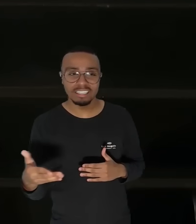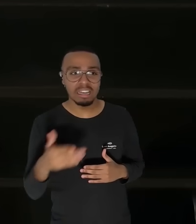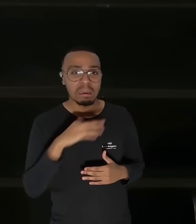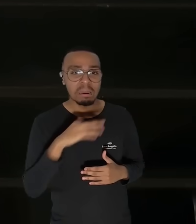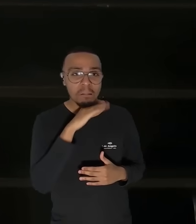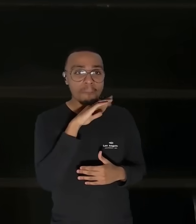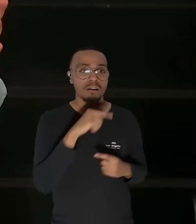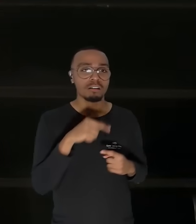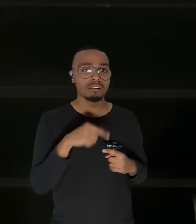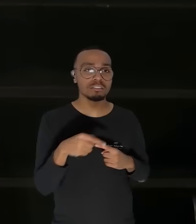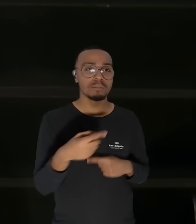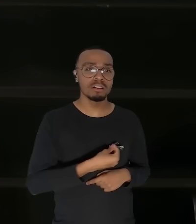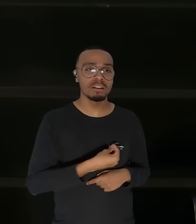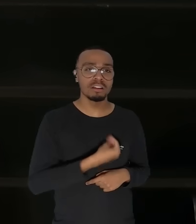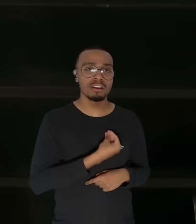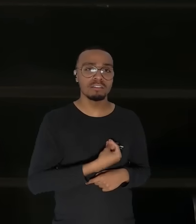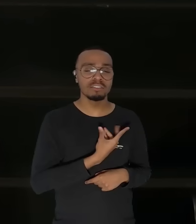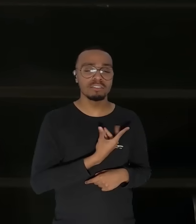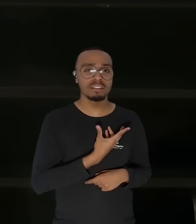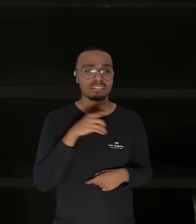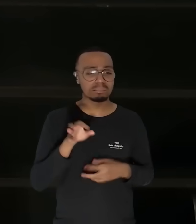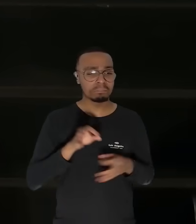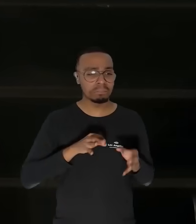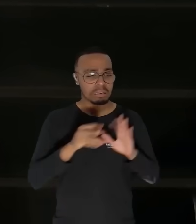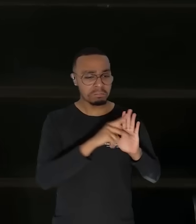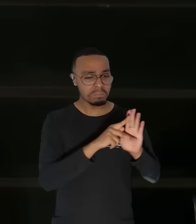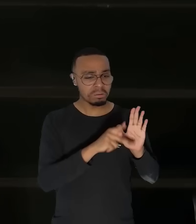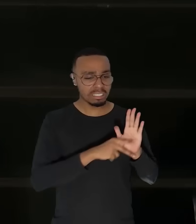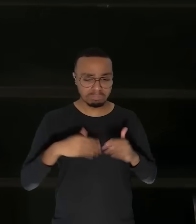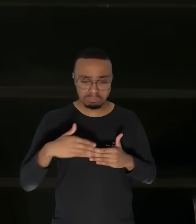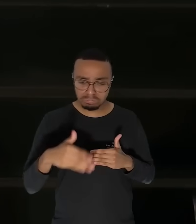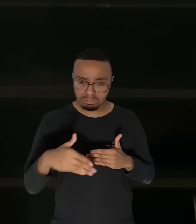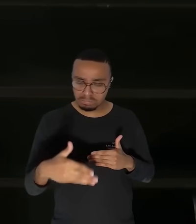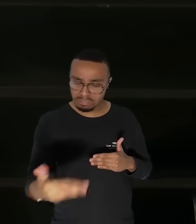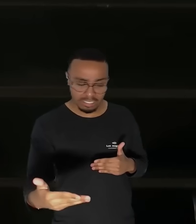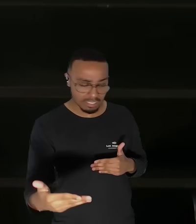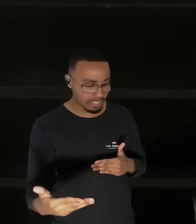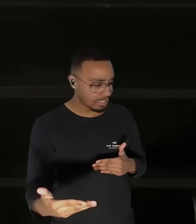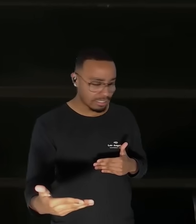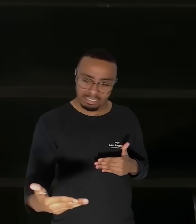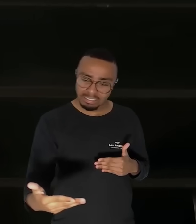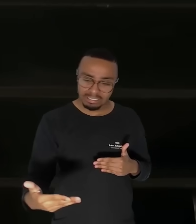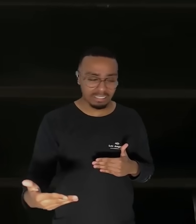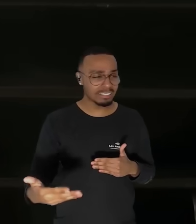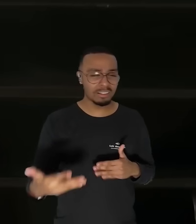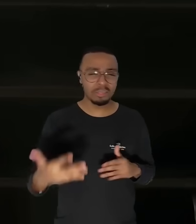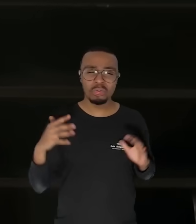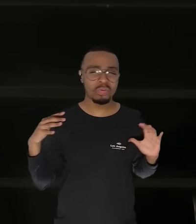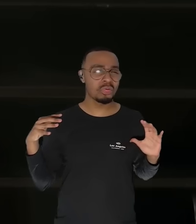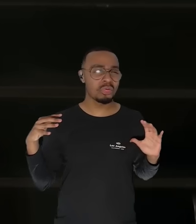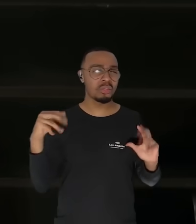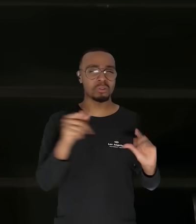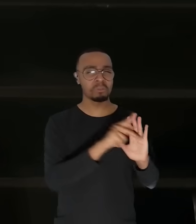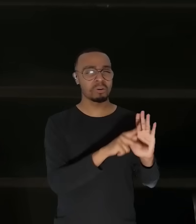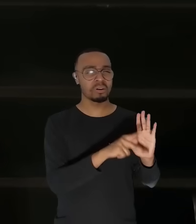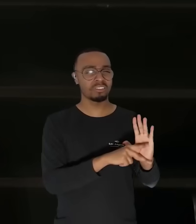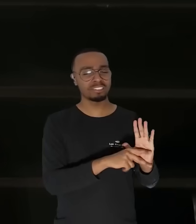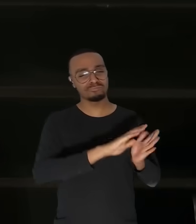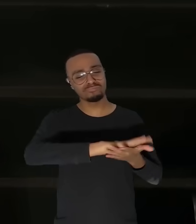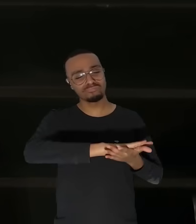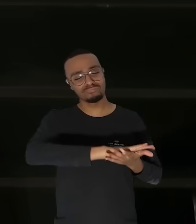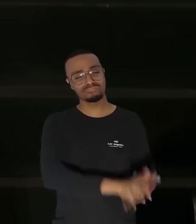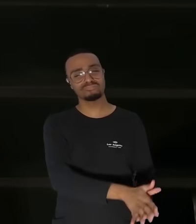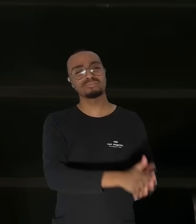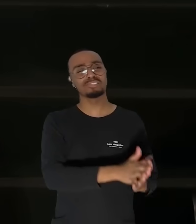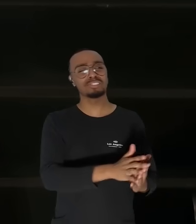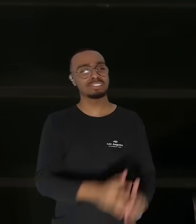Fazer planos maravilhosos e de repente naquela semana tão esperada, parece que o inimigo soltou